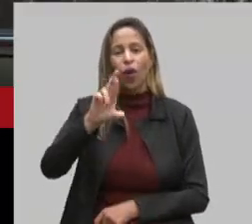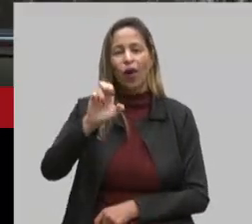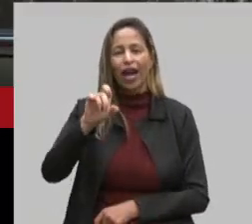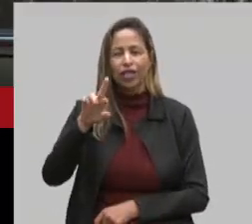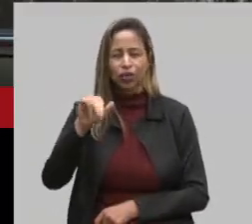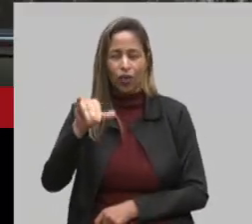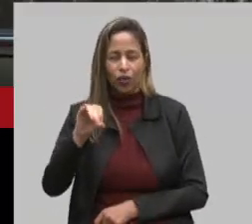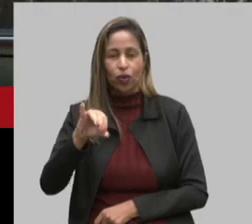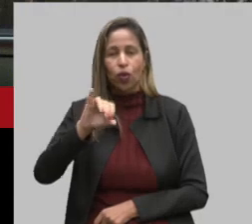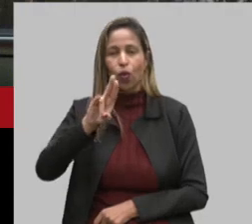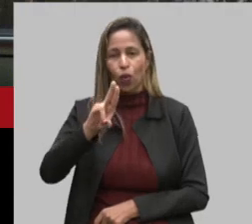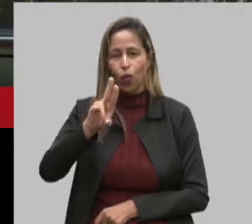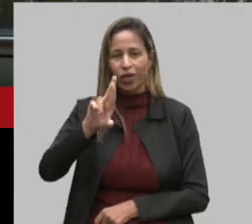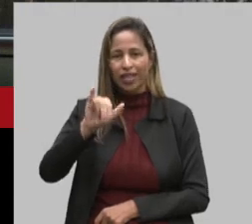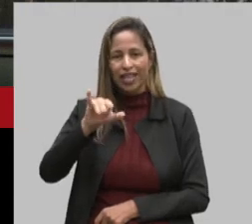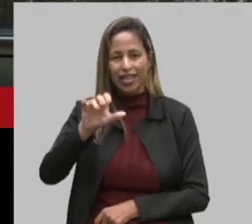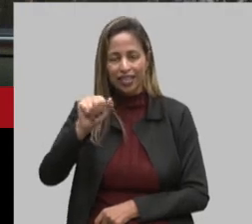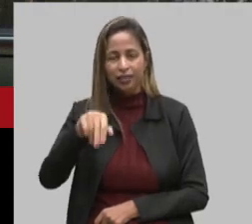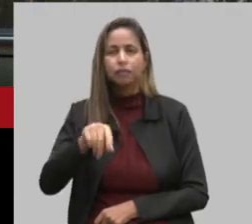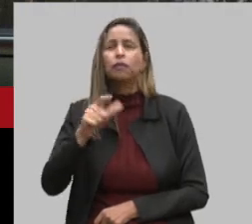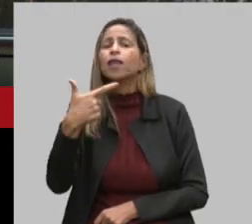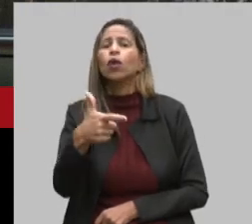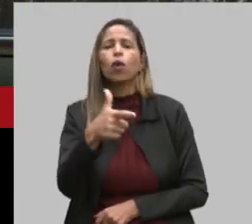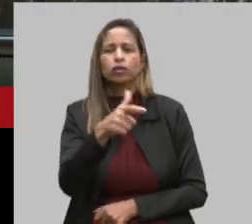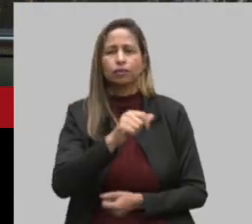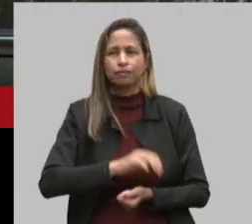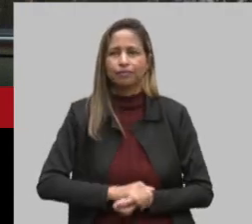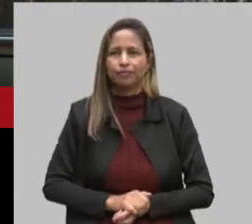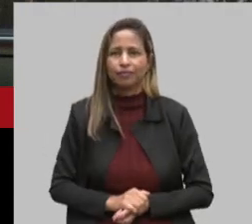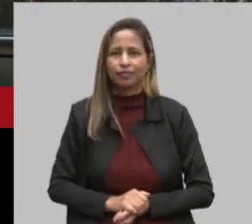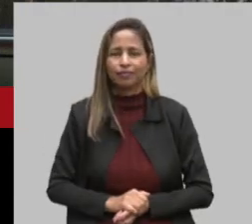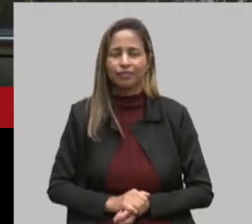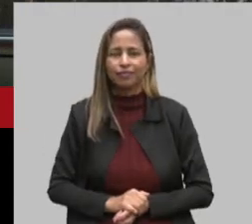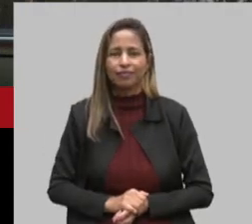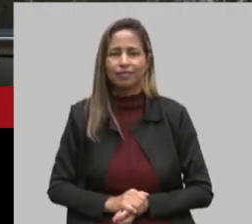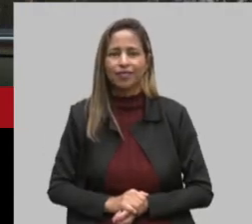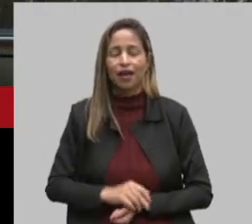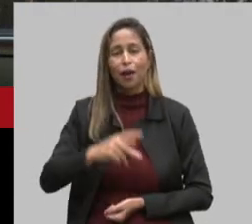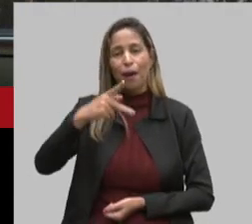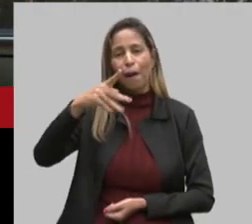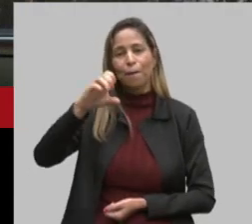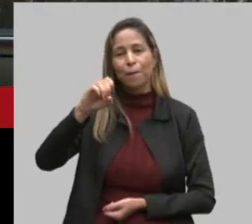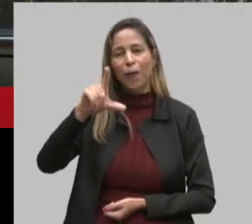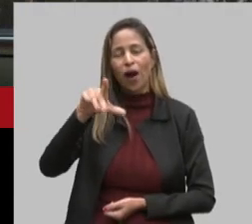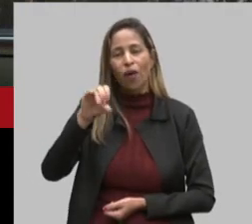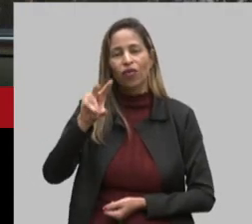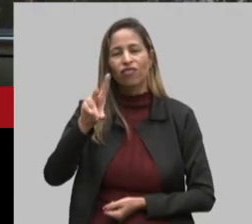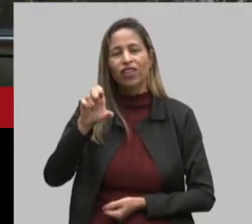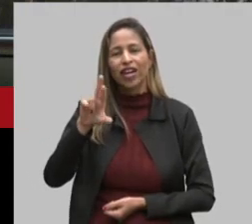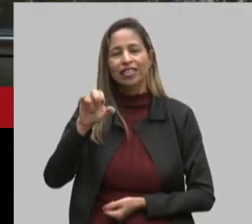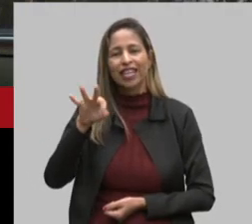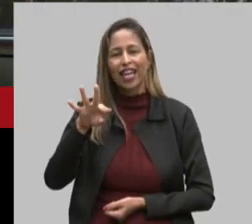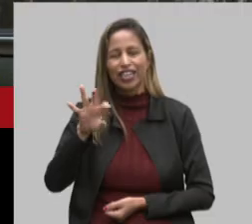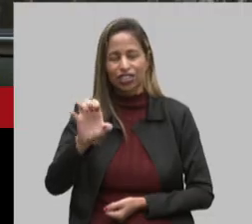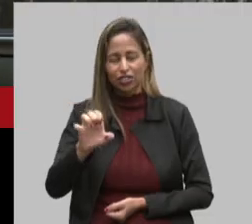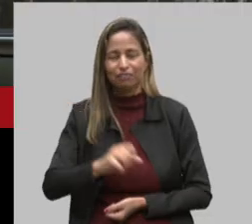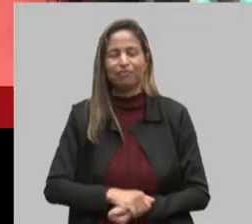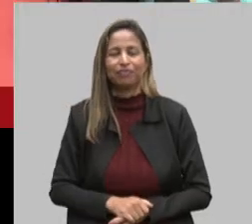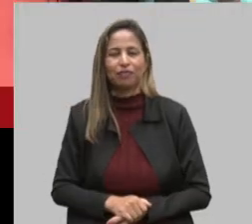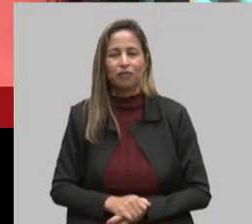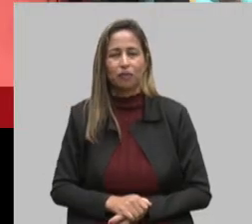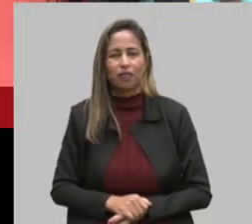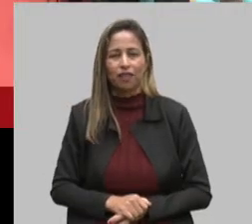e o Polo Vertentes Cadê Paulo Vertentes coordenado pelas câmaras Municipal de